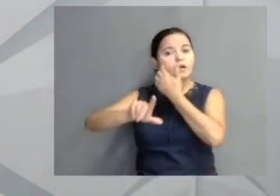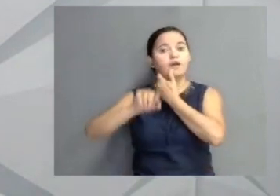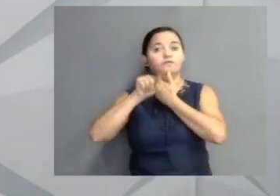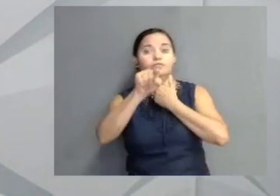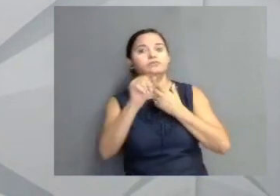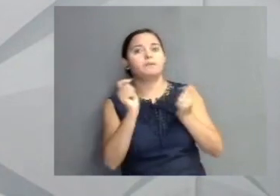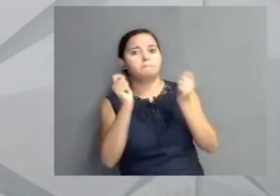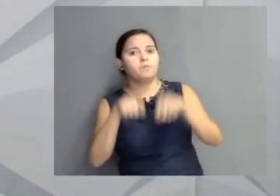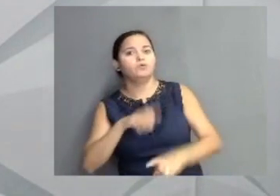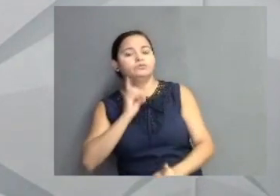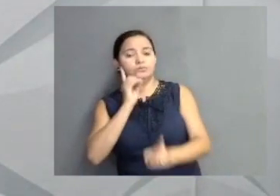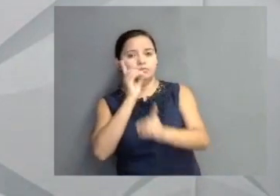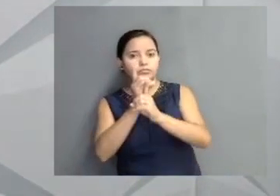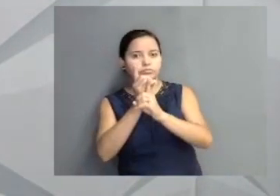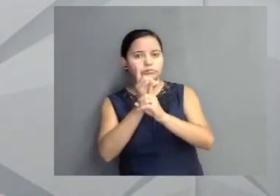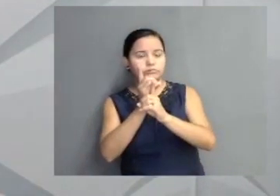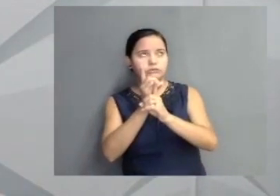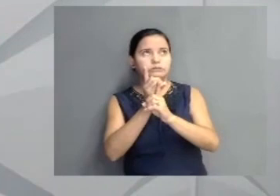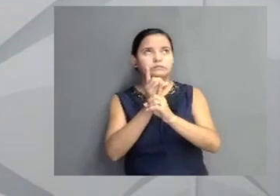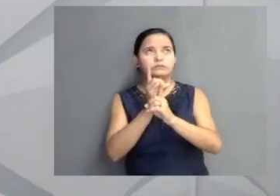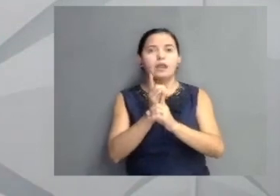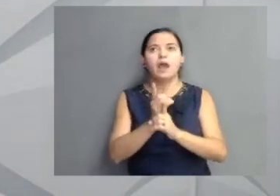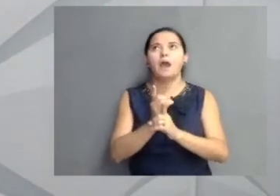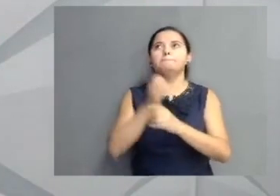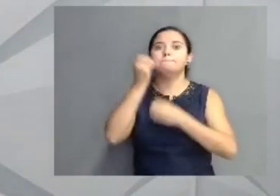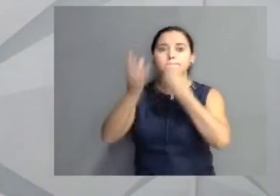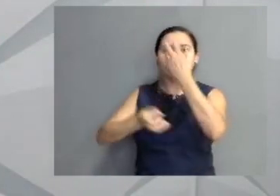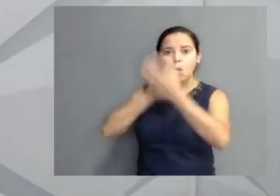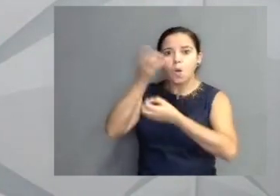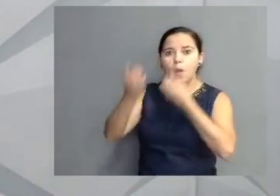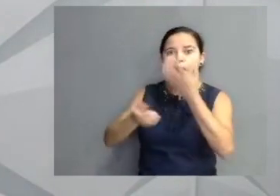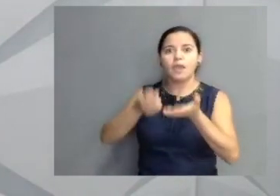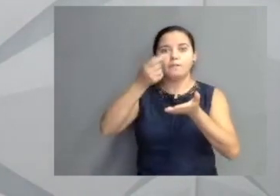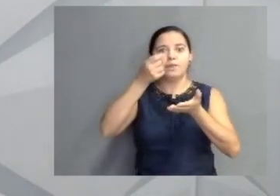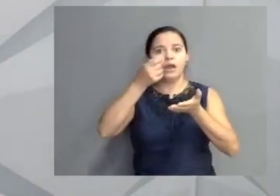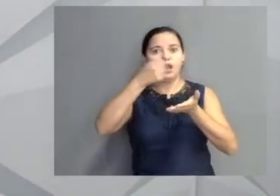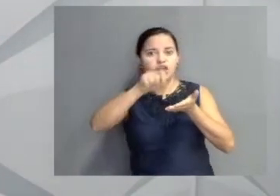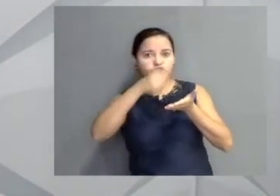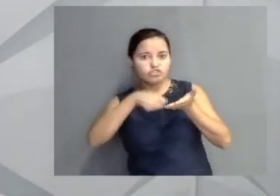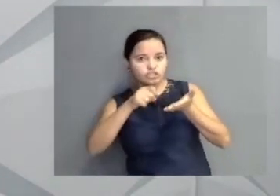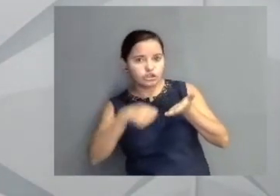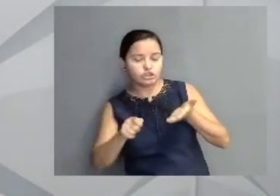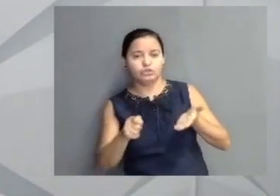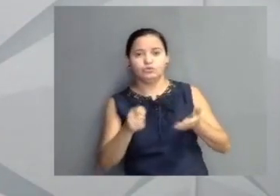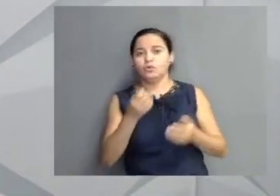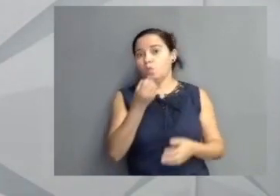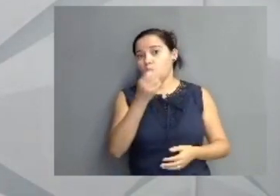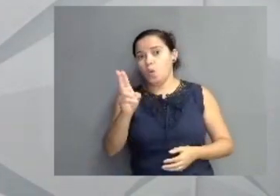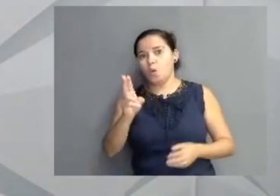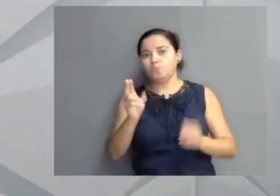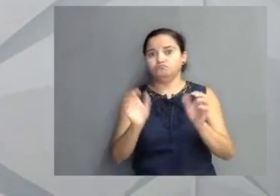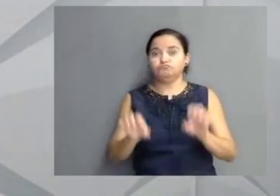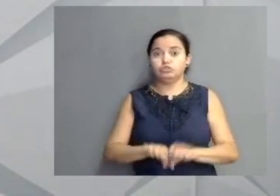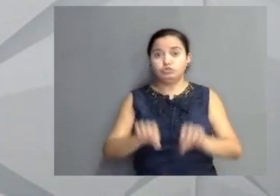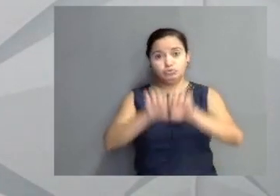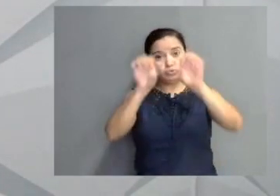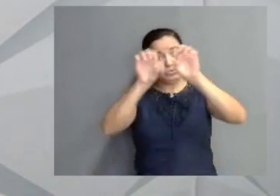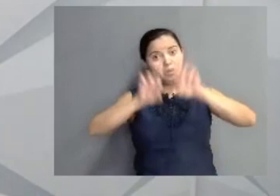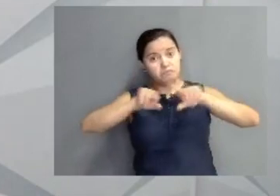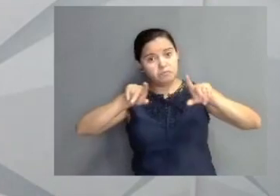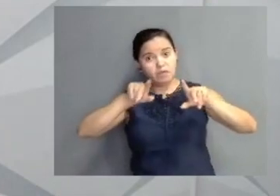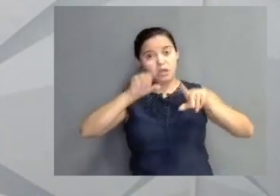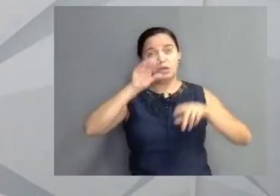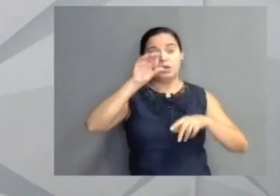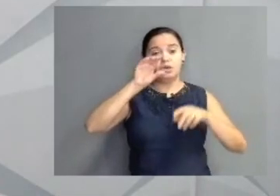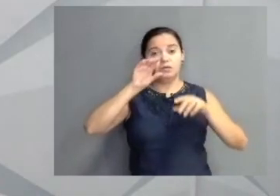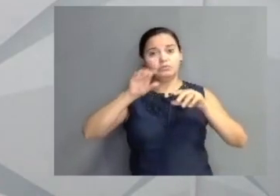poemas escritos a partir de várias estruturas, ou através de estrofes, né, ou uma estrofe única,